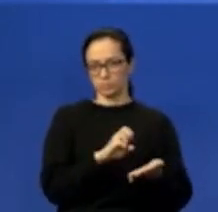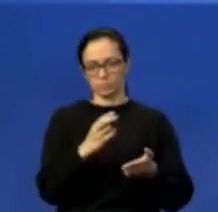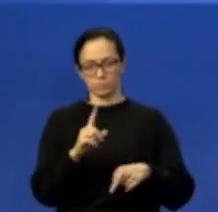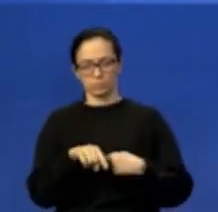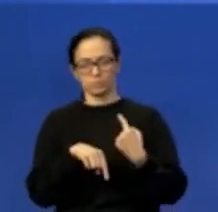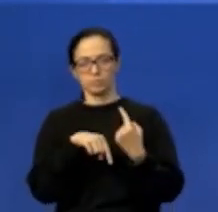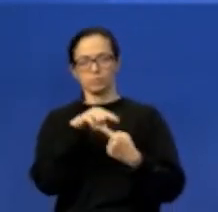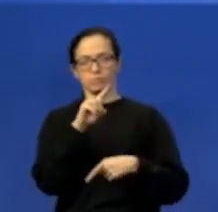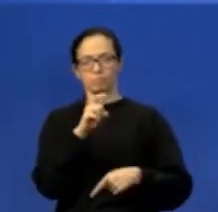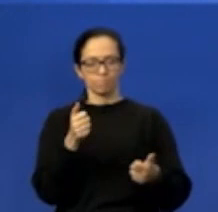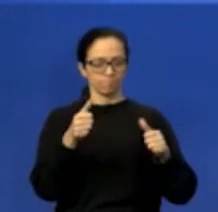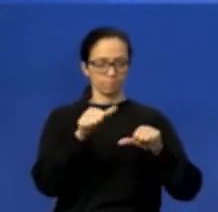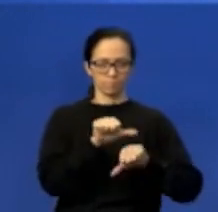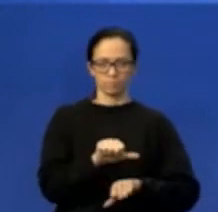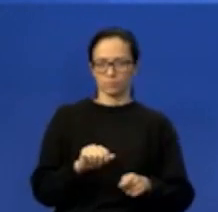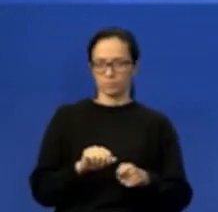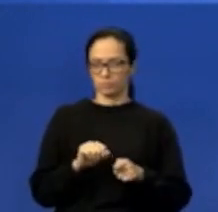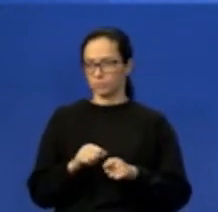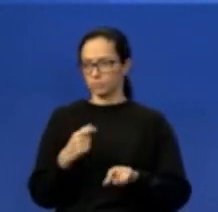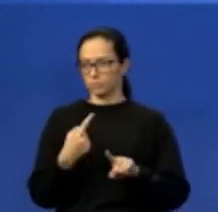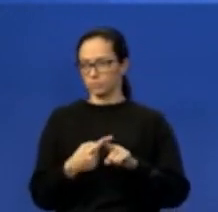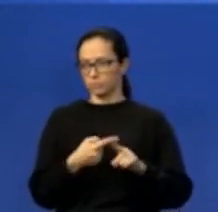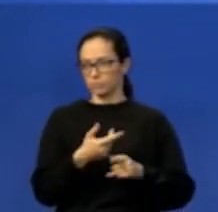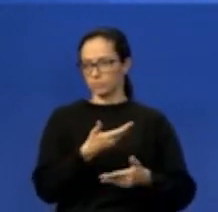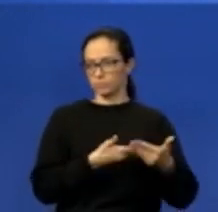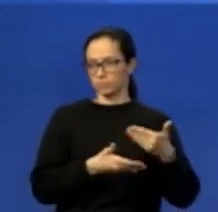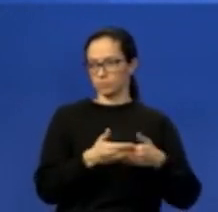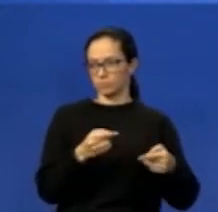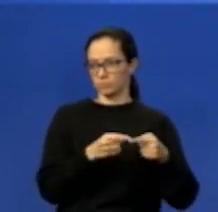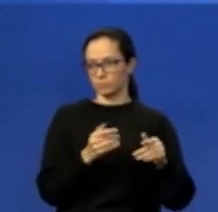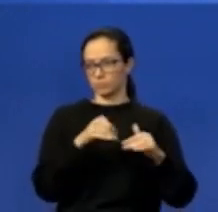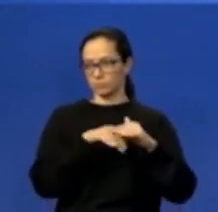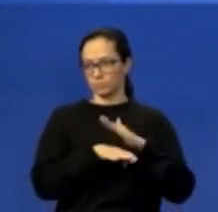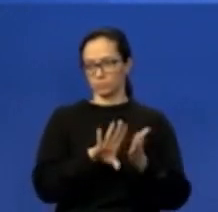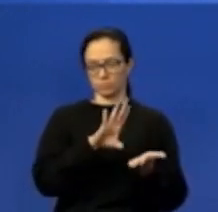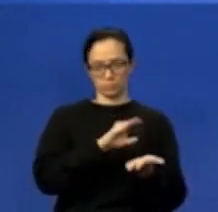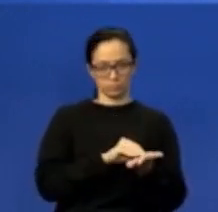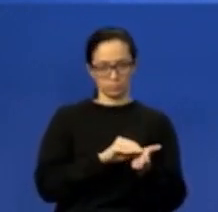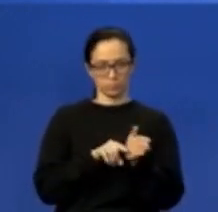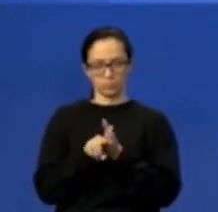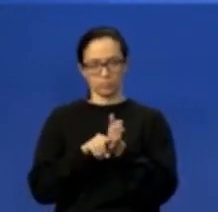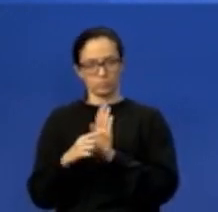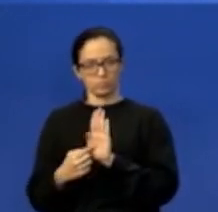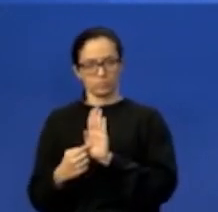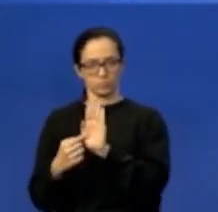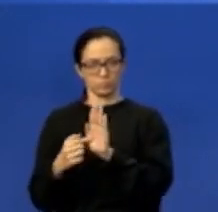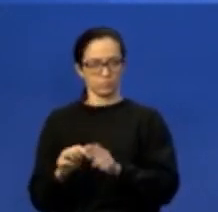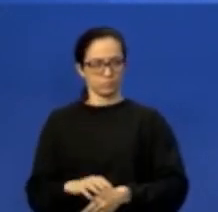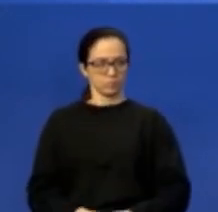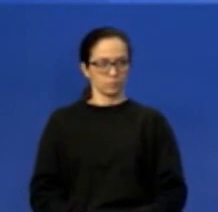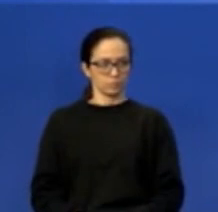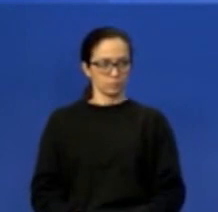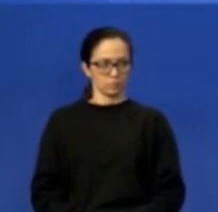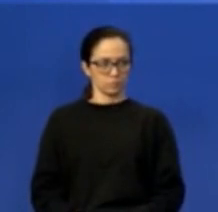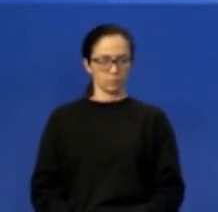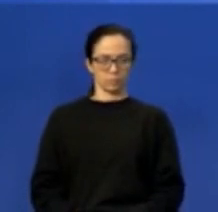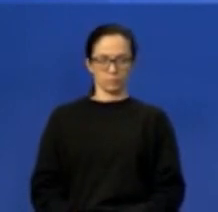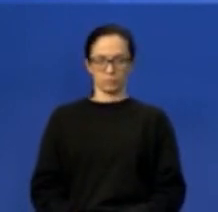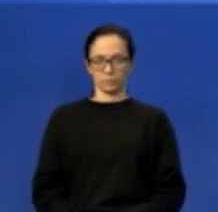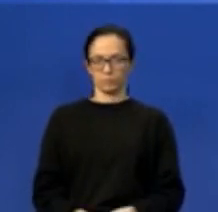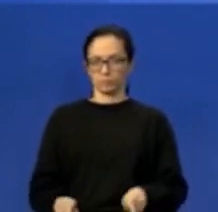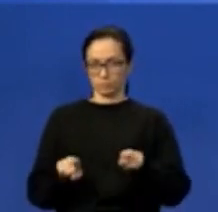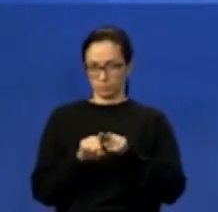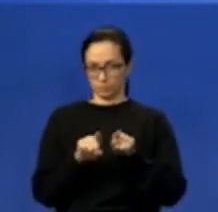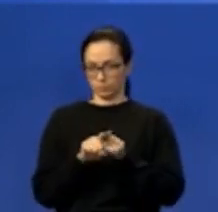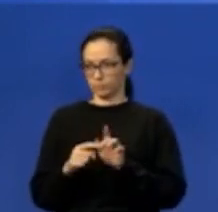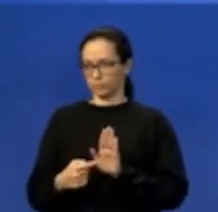que se tornaram duvidosos, até mesmo relacionado com o armazenamento dessa amostra que foi coletada. Nesse próximo slide, a